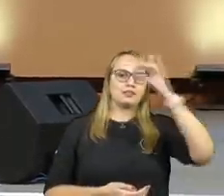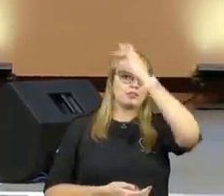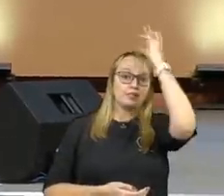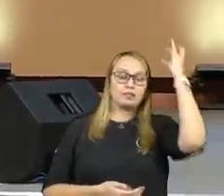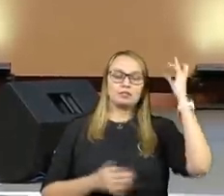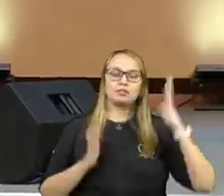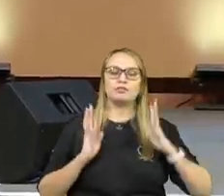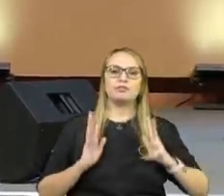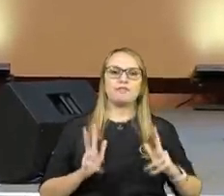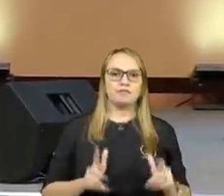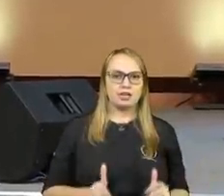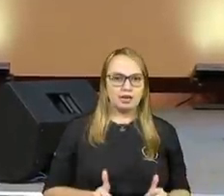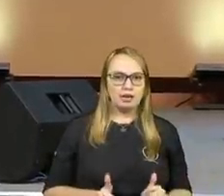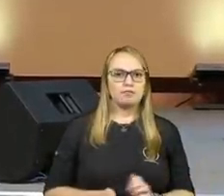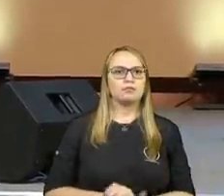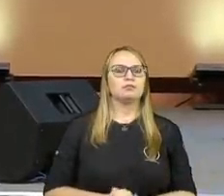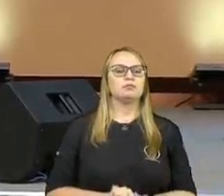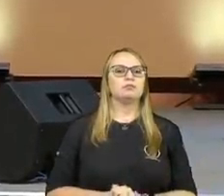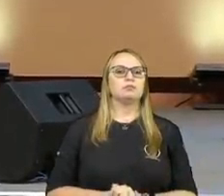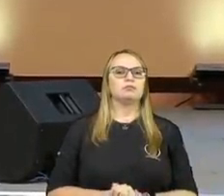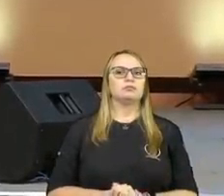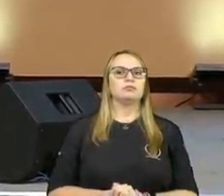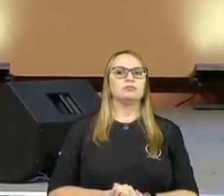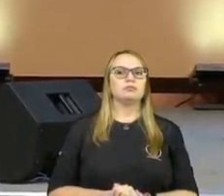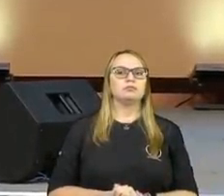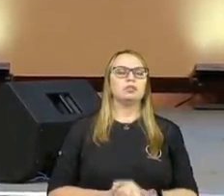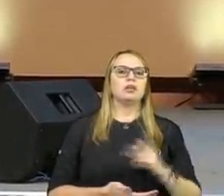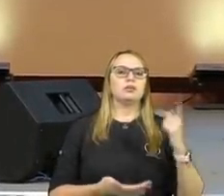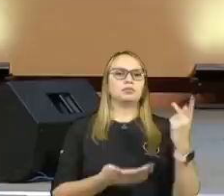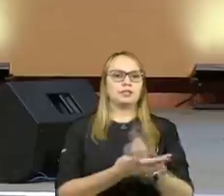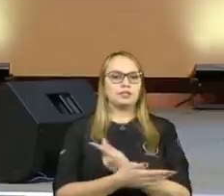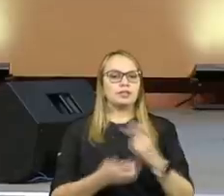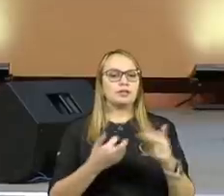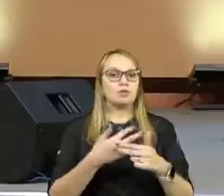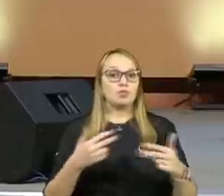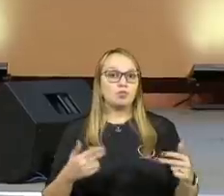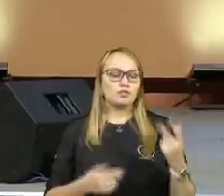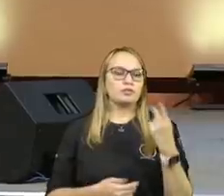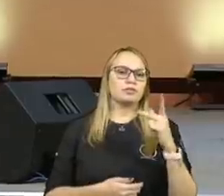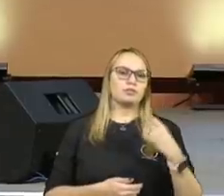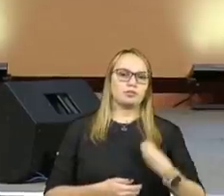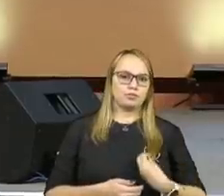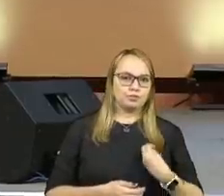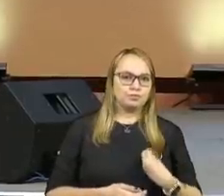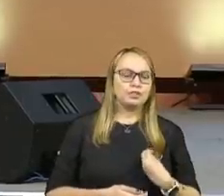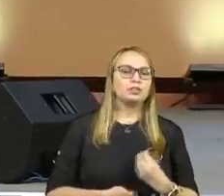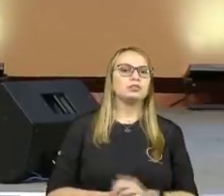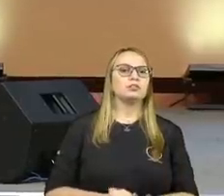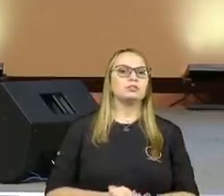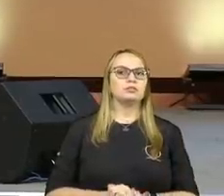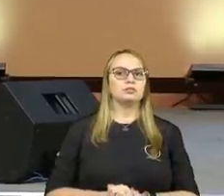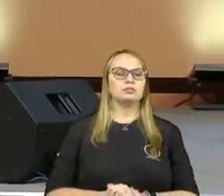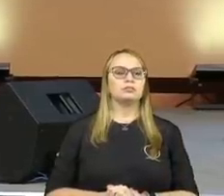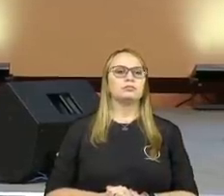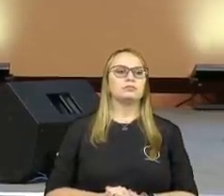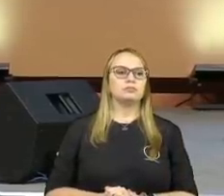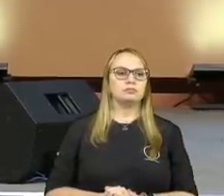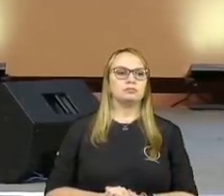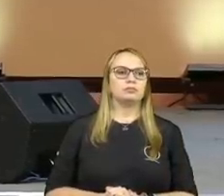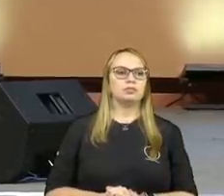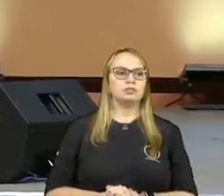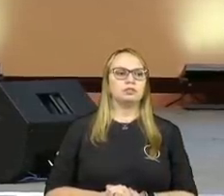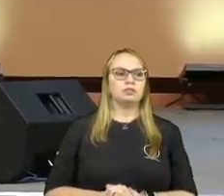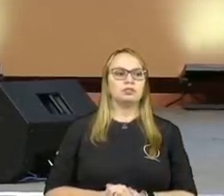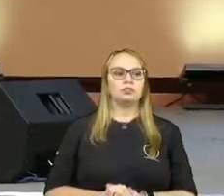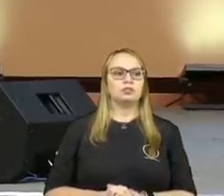santificai-vos. Vão acontecer coisas na sua vida que vai fugir a lógica